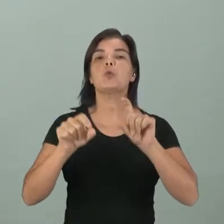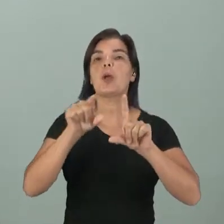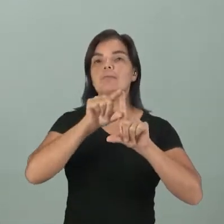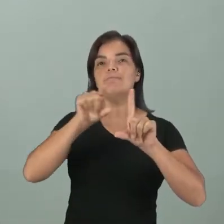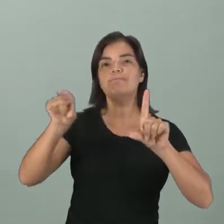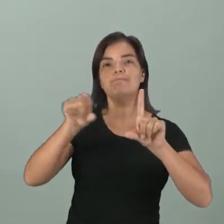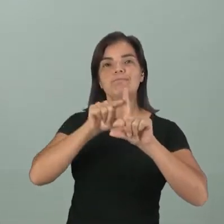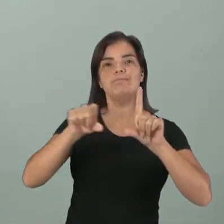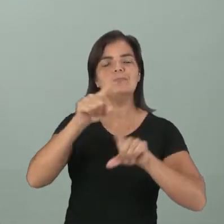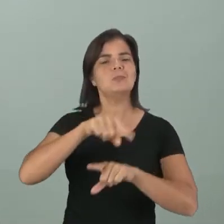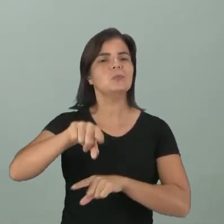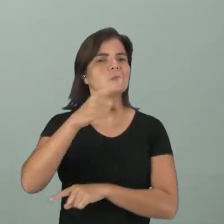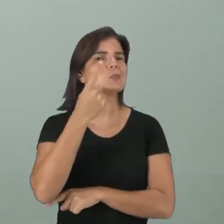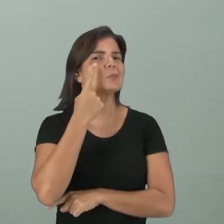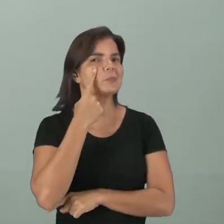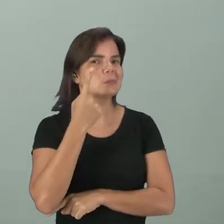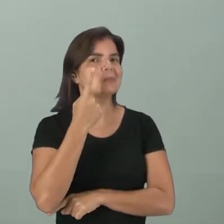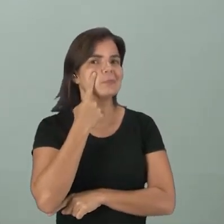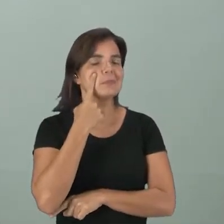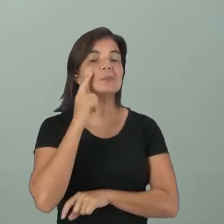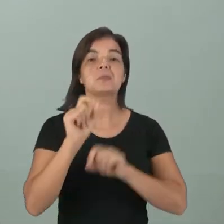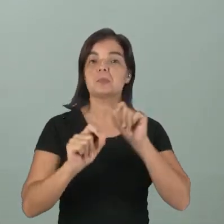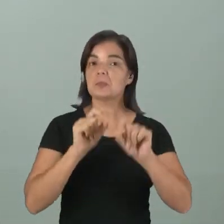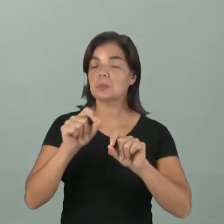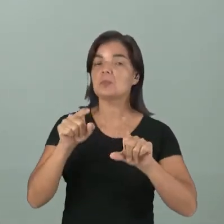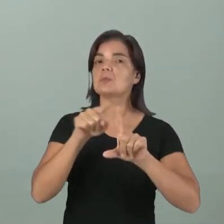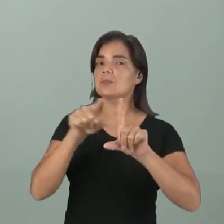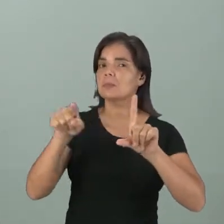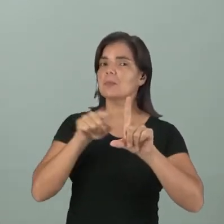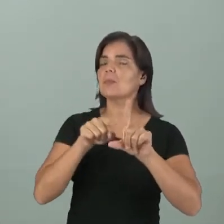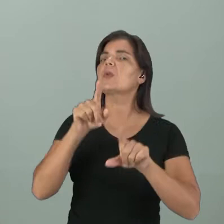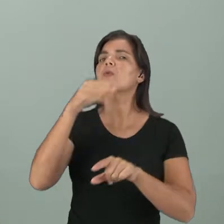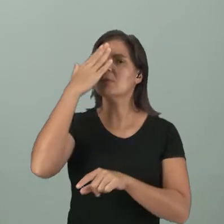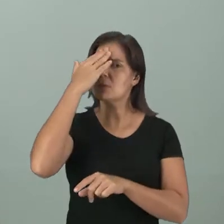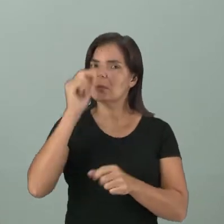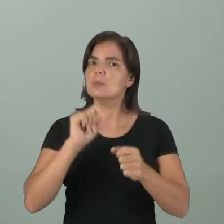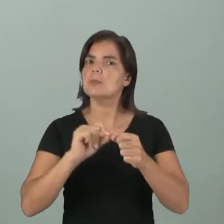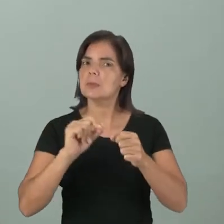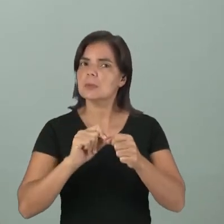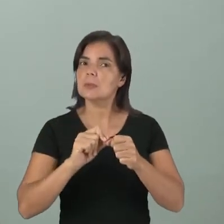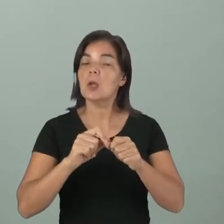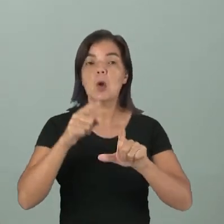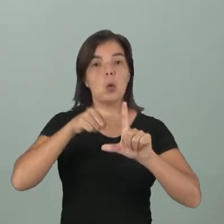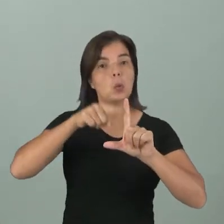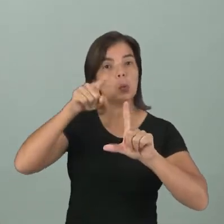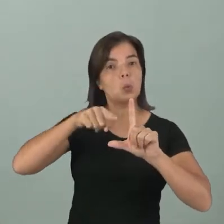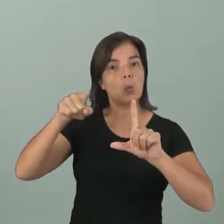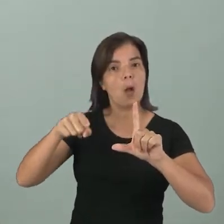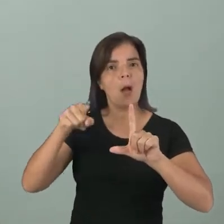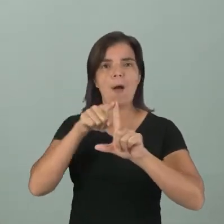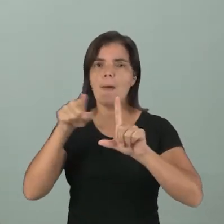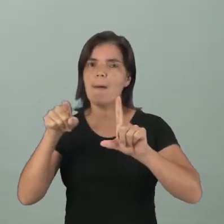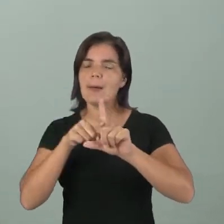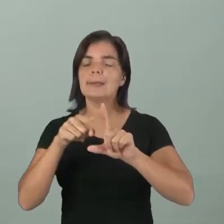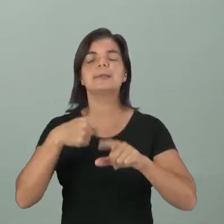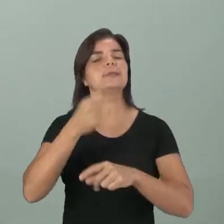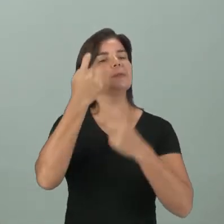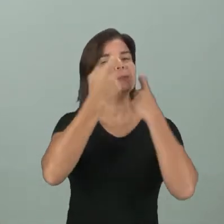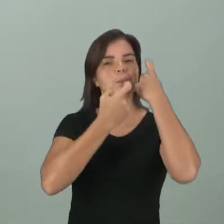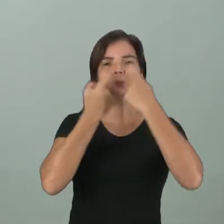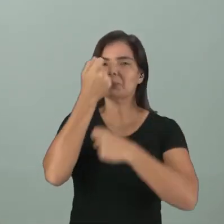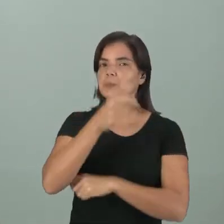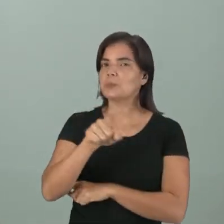Isso mesmo! Você já viu, você já ouviu falar, você sabe fazer um gráfico de barras? Não se preocupe, fique aí em